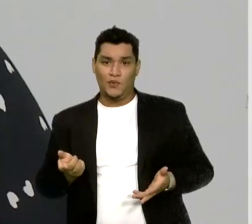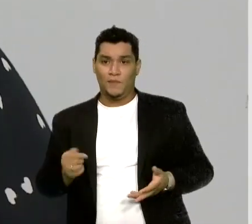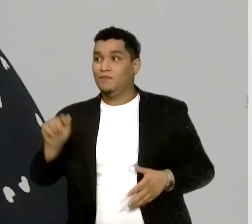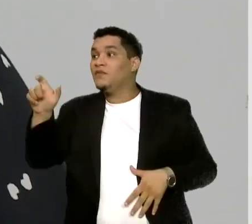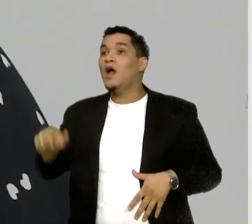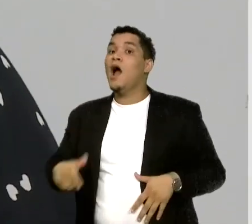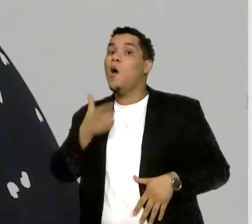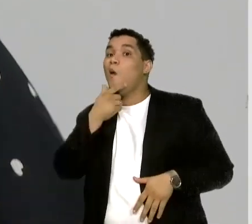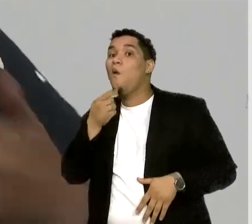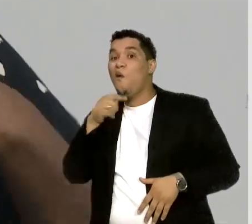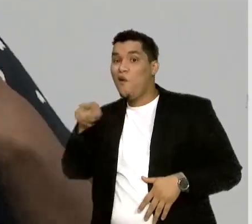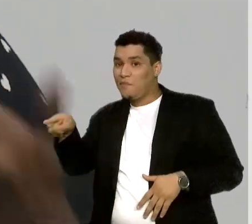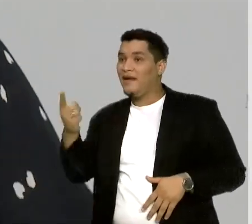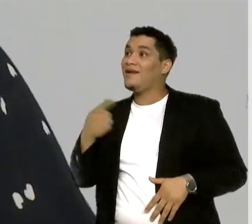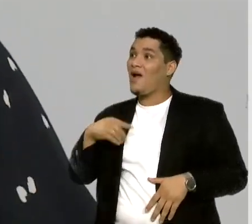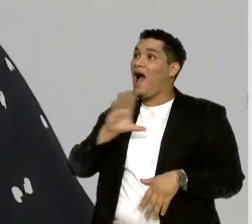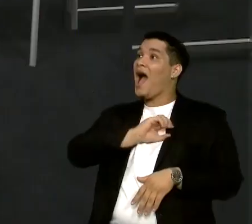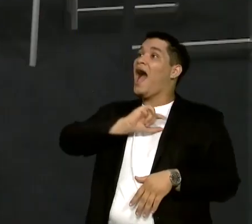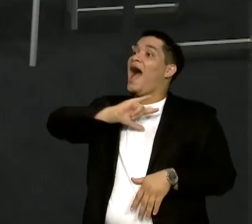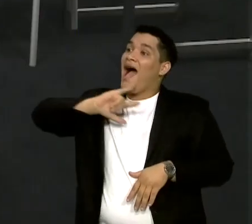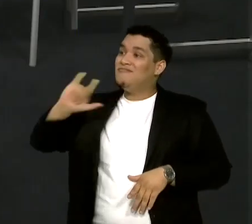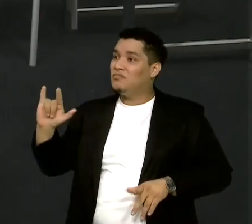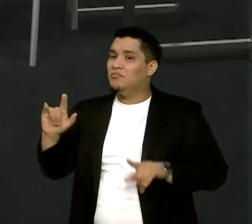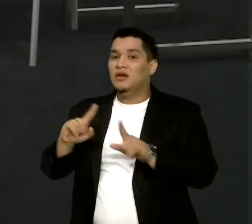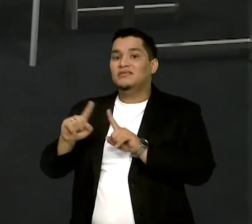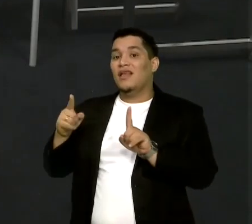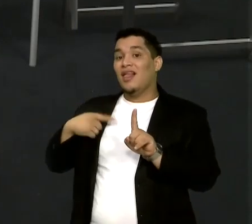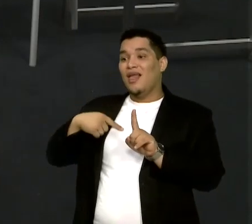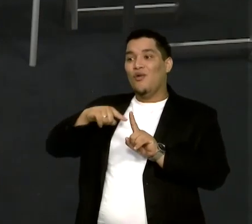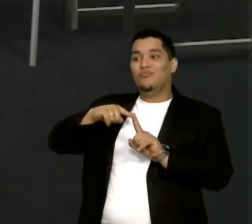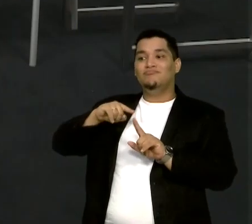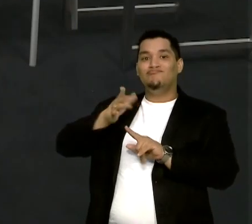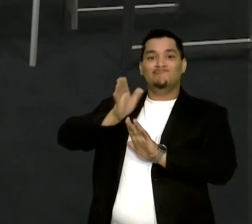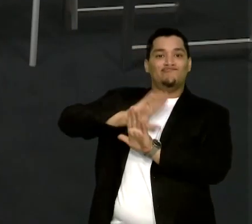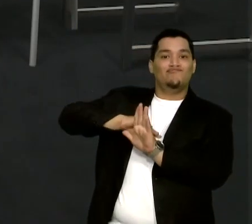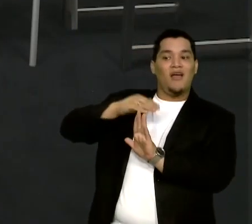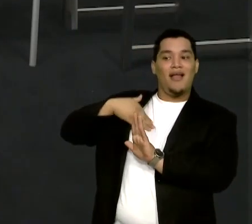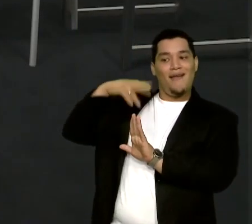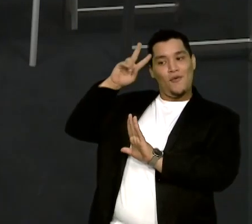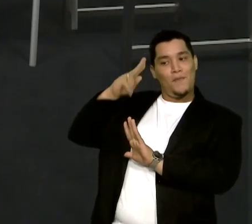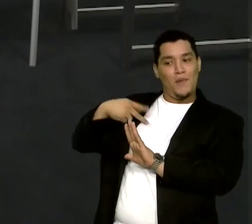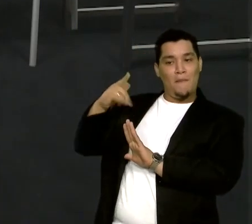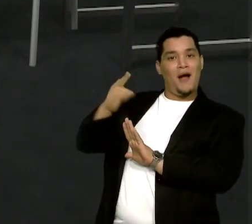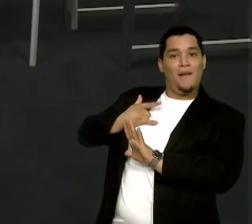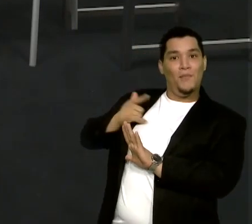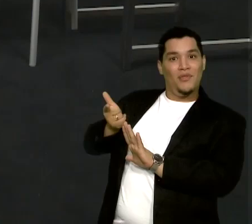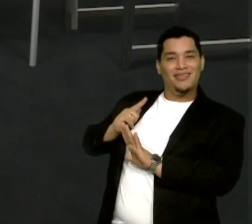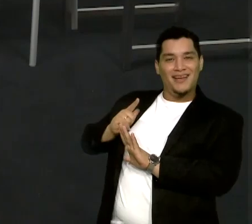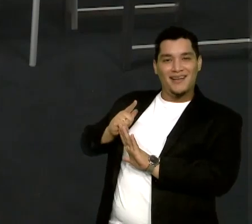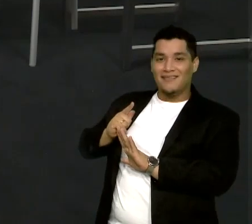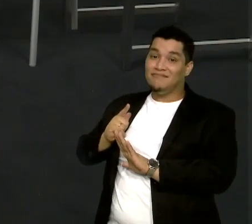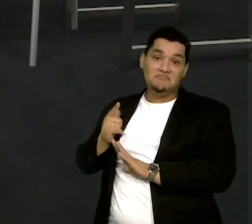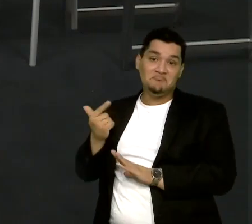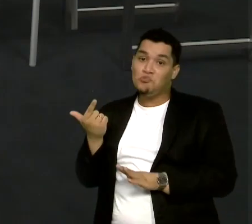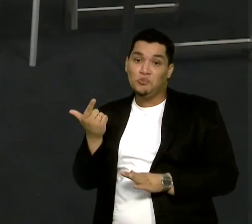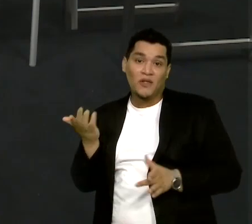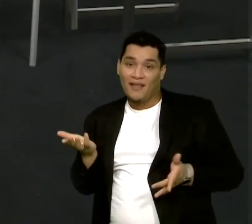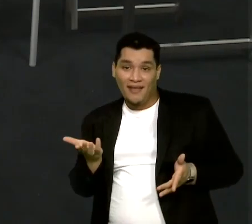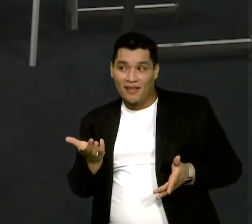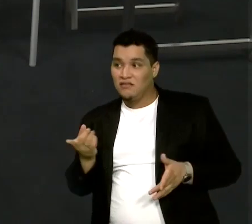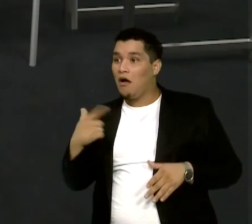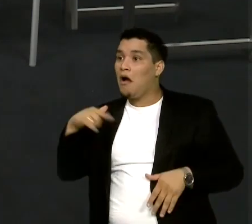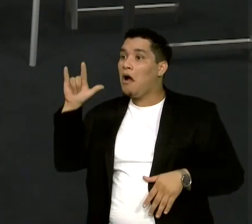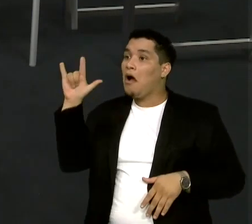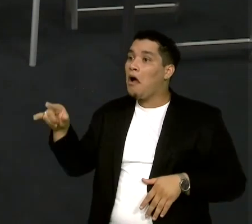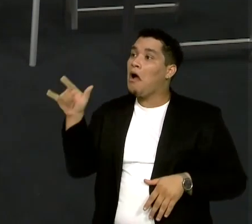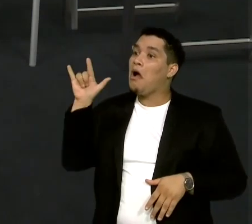amem. Entendeu? Eu tenho que me amar, eu tenho que me respeitar. Eu não posso ser desrespeitada por uma pessoa, pelo homem, se